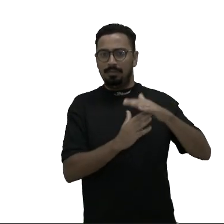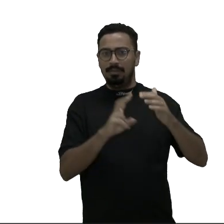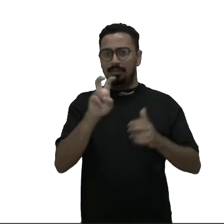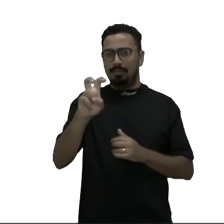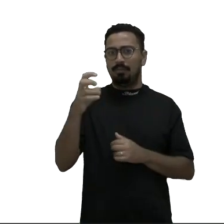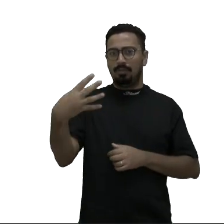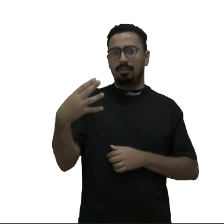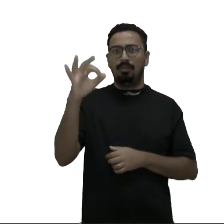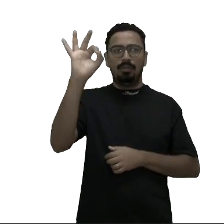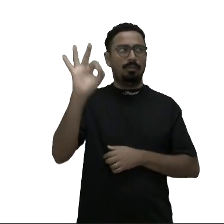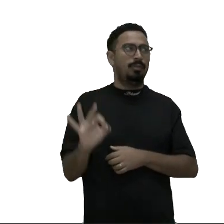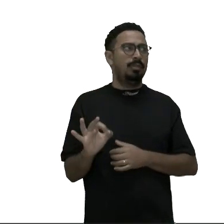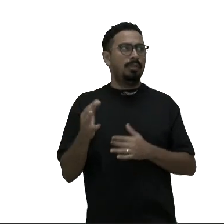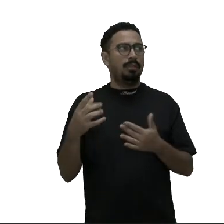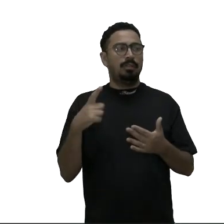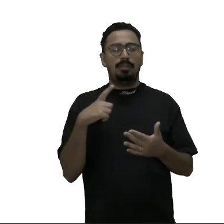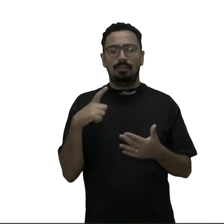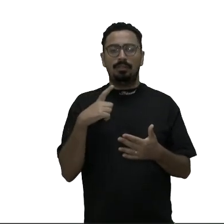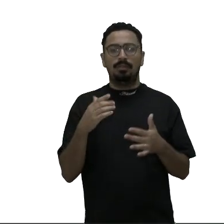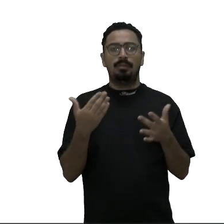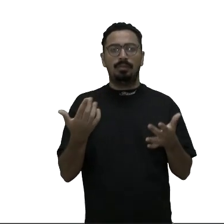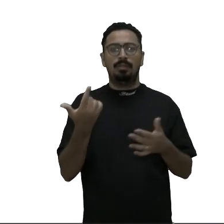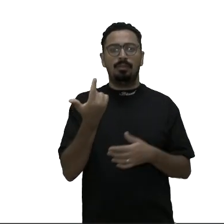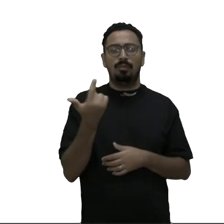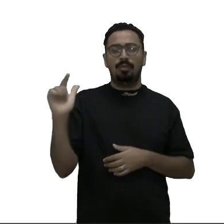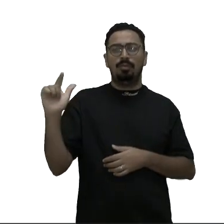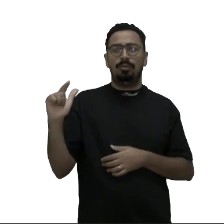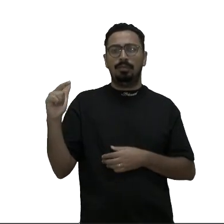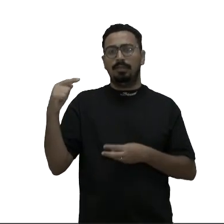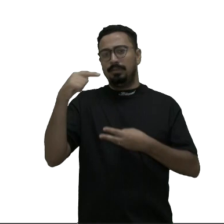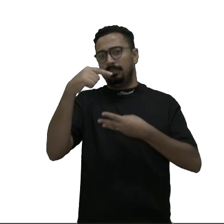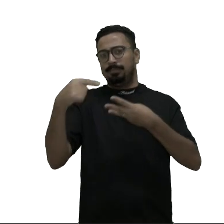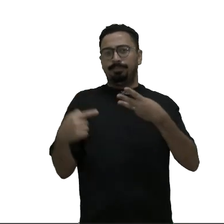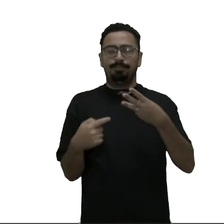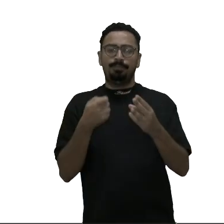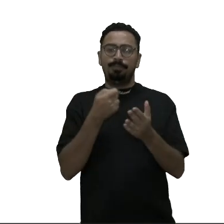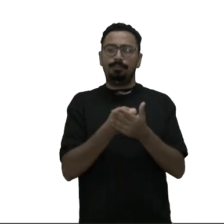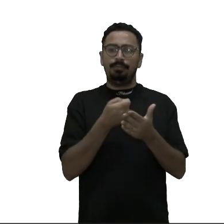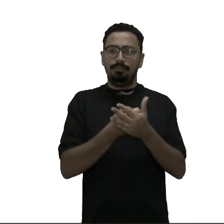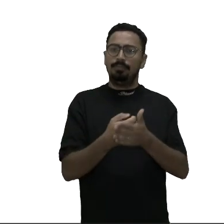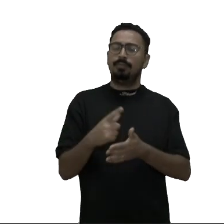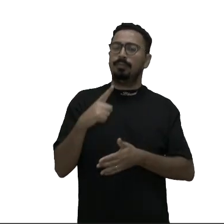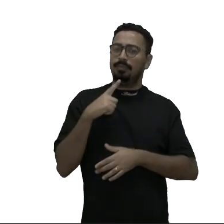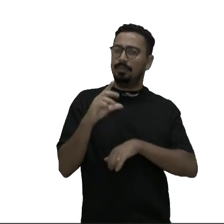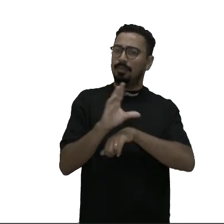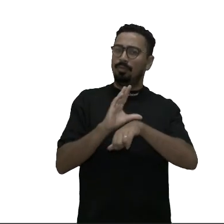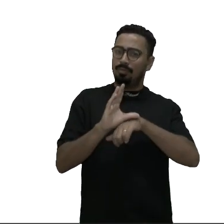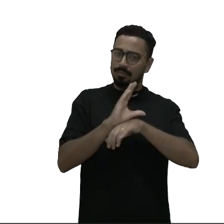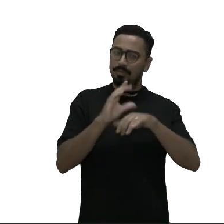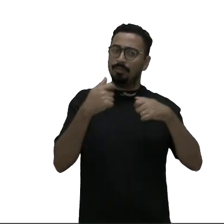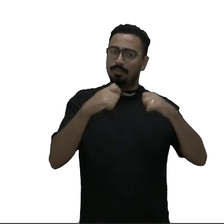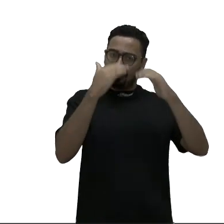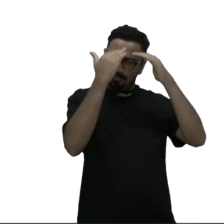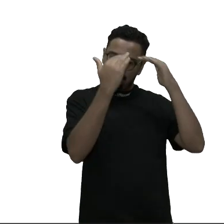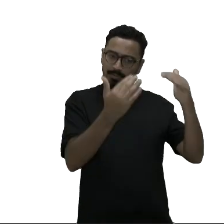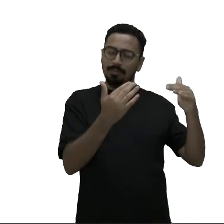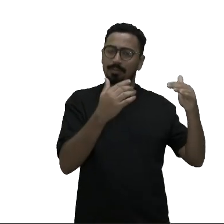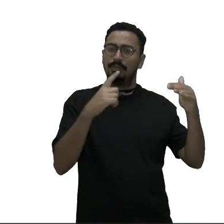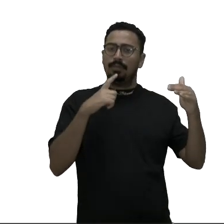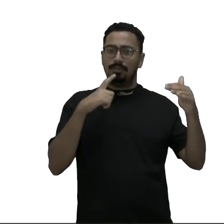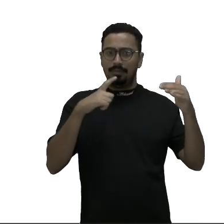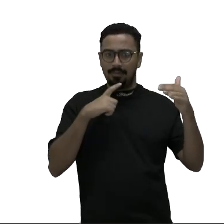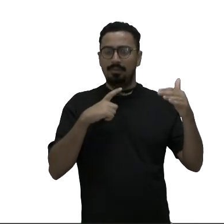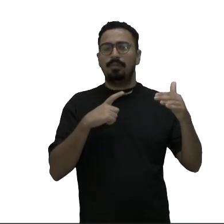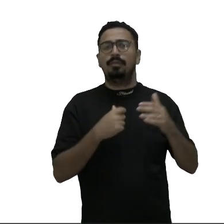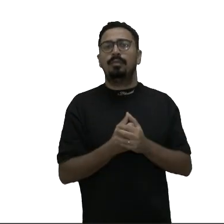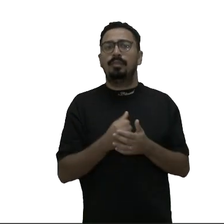54%, era um nível bem prudente. Outras três obrigações legais e constitucionais: o município efetuou os repasses